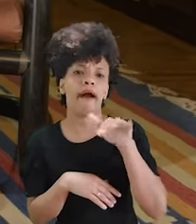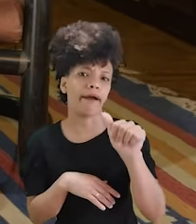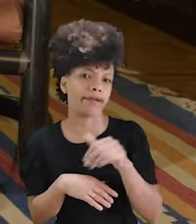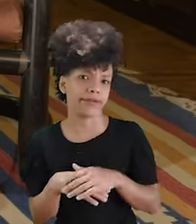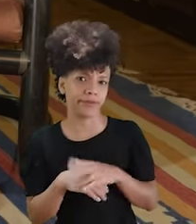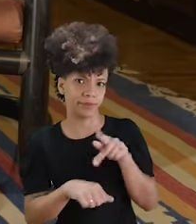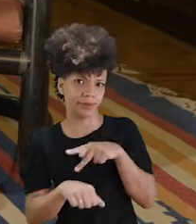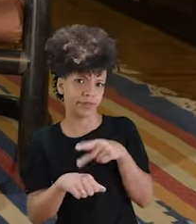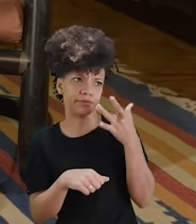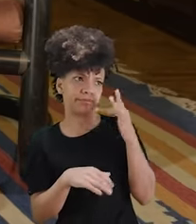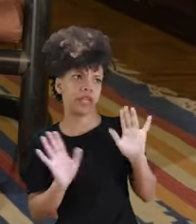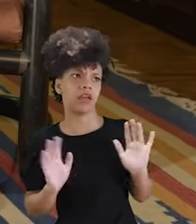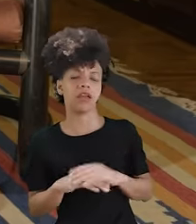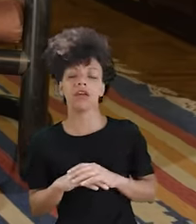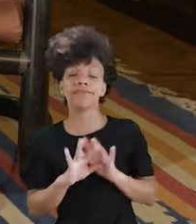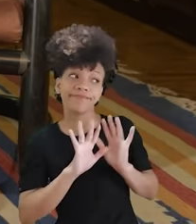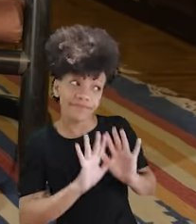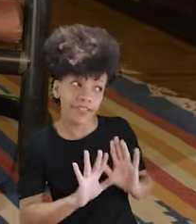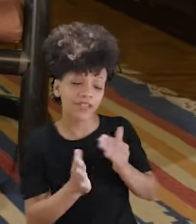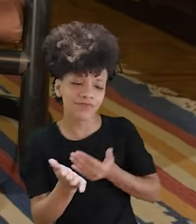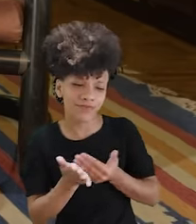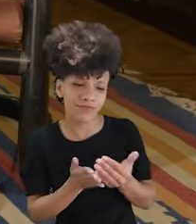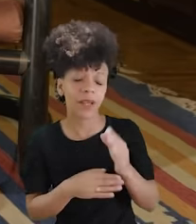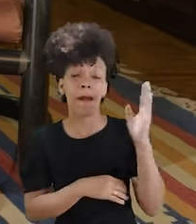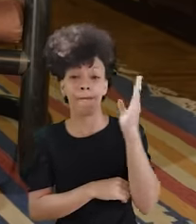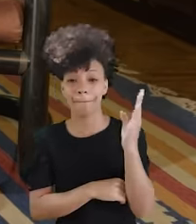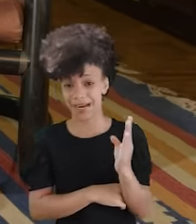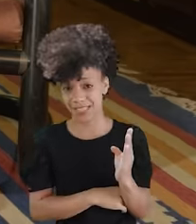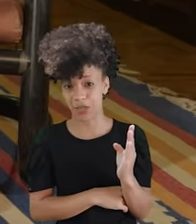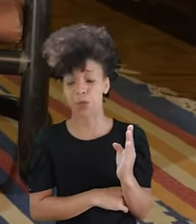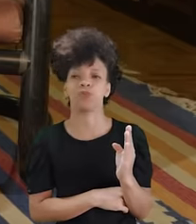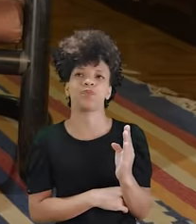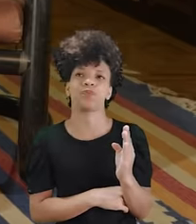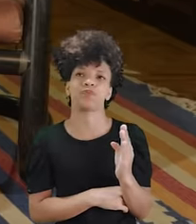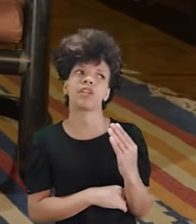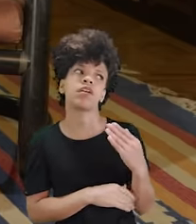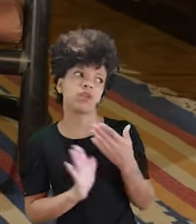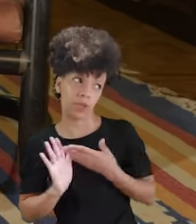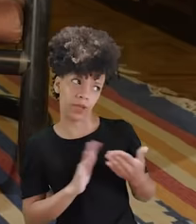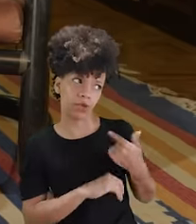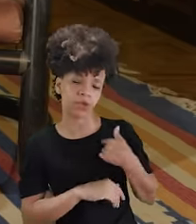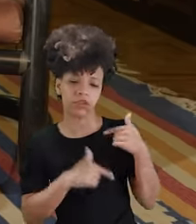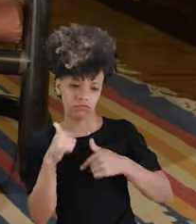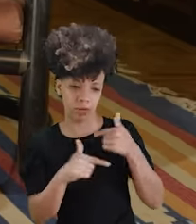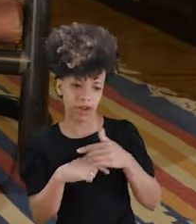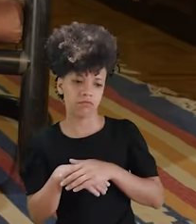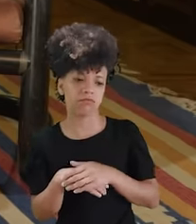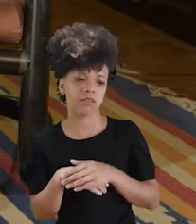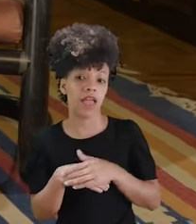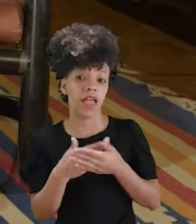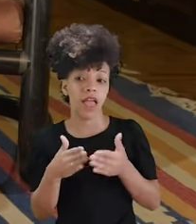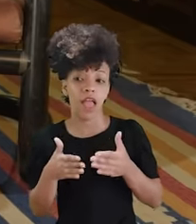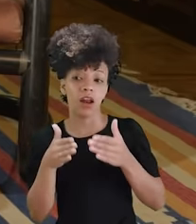Bulgária sei lá já começa por aí Brasil há pelo menos uma época que trabalhei